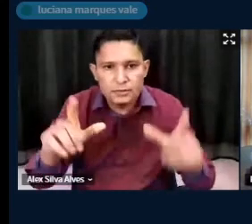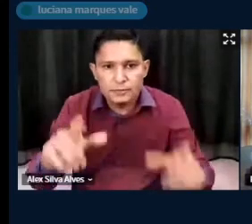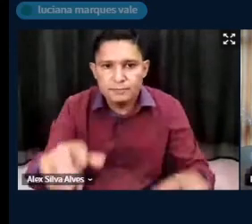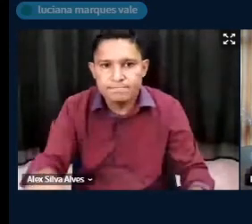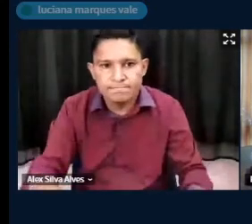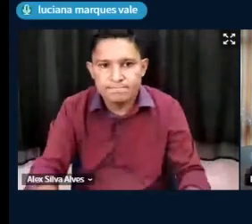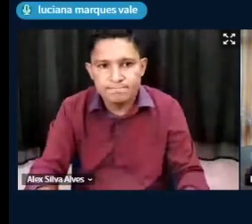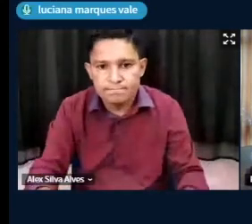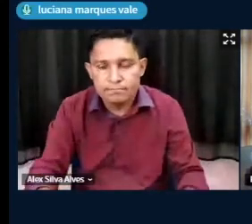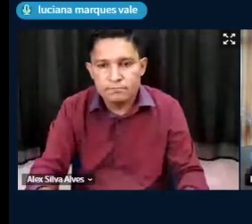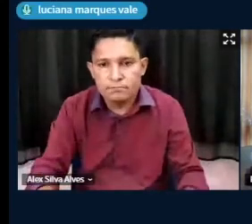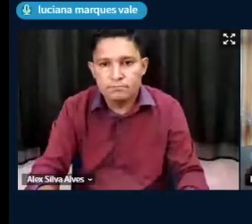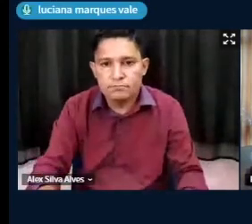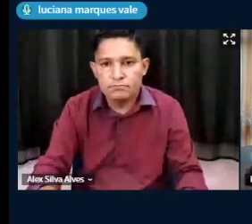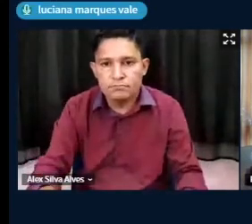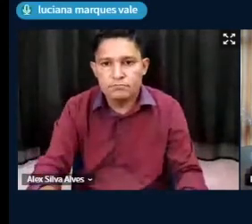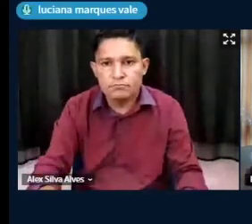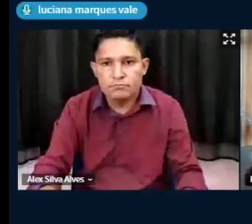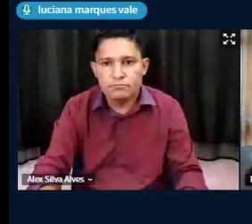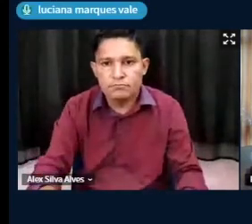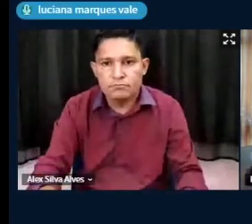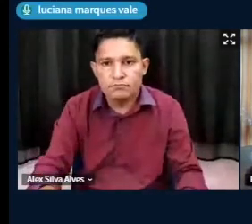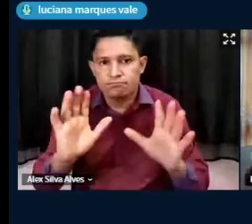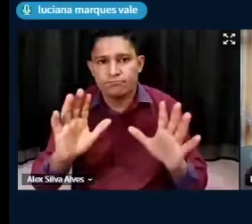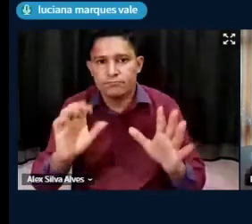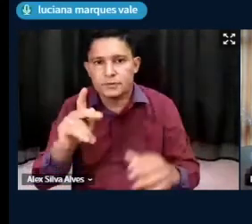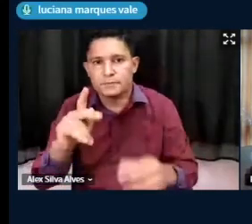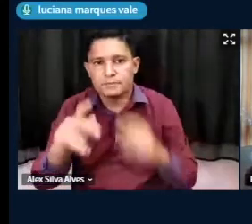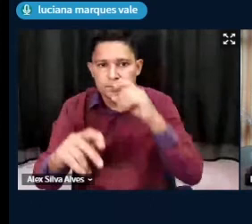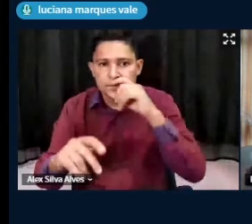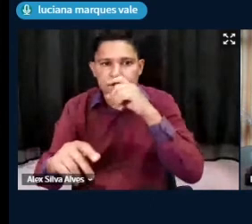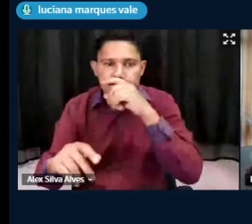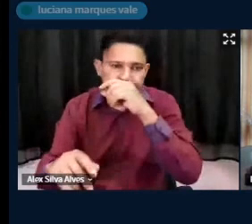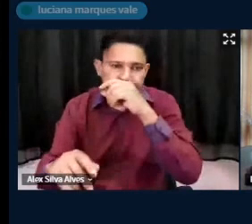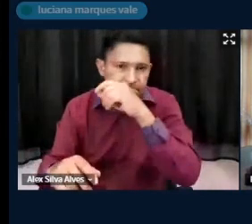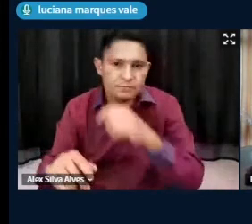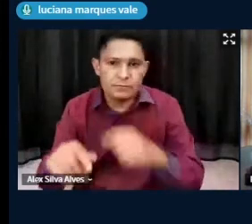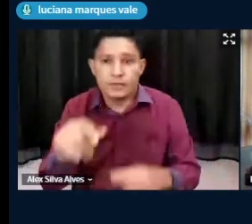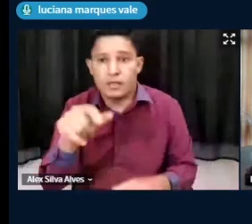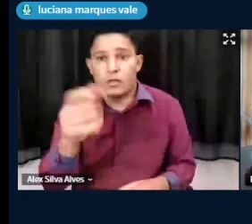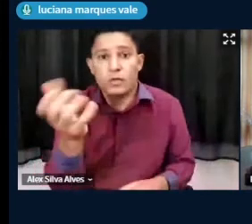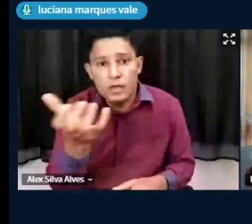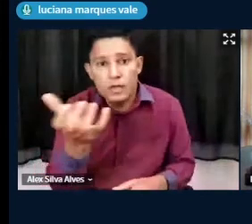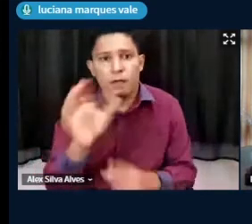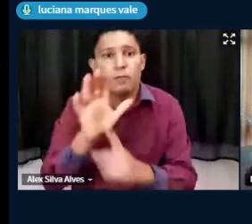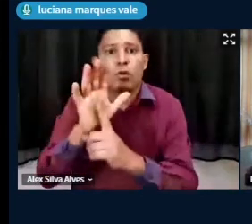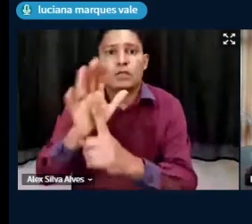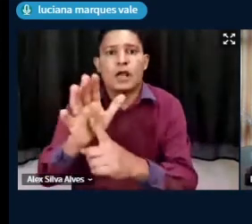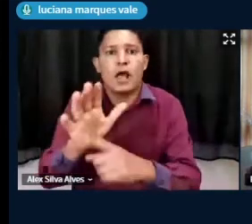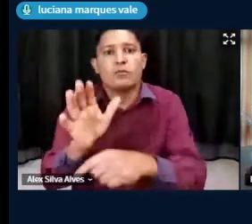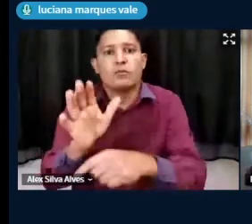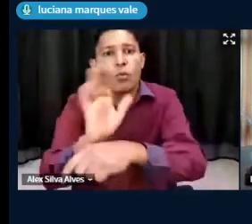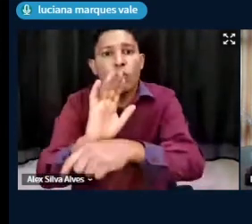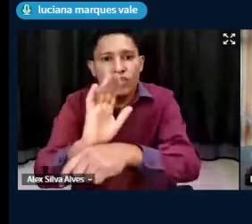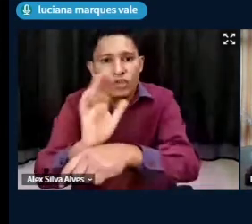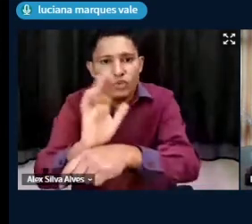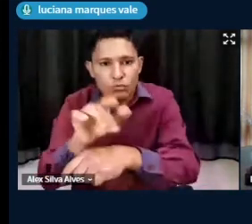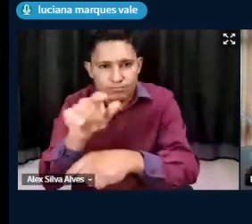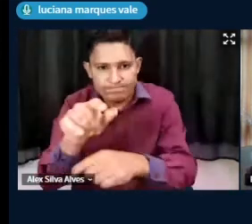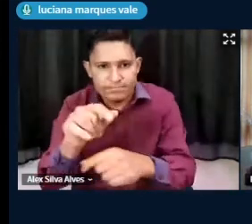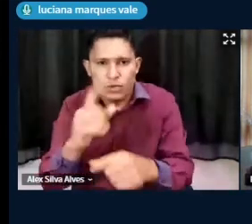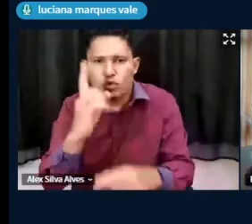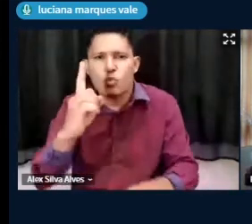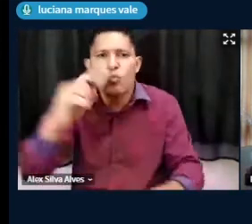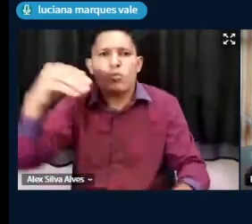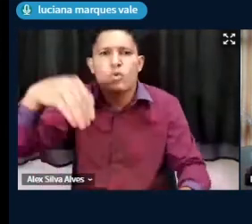Não está abrindo o PowerPoint Ok, não, é que eu ia abrir uma imagem para mostrar para